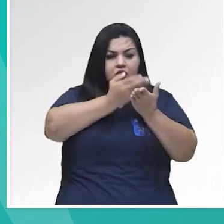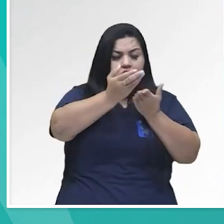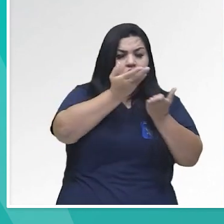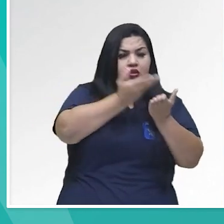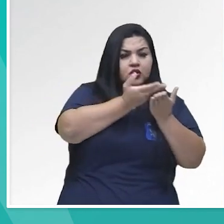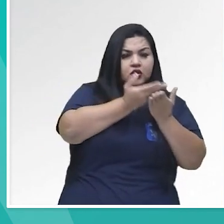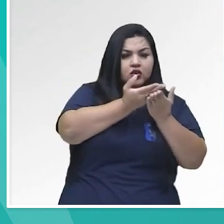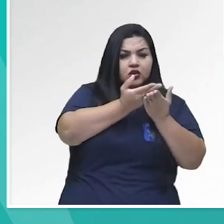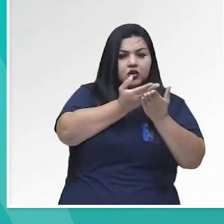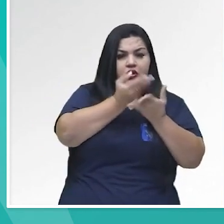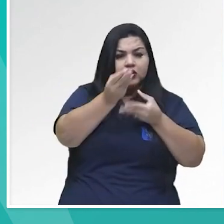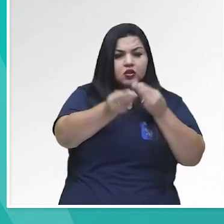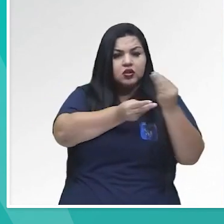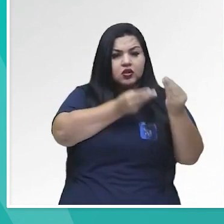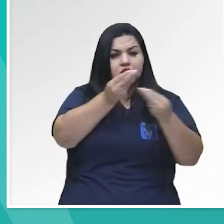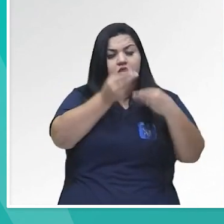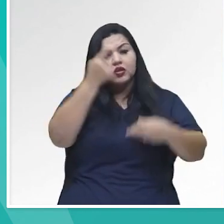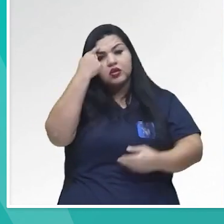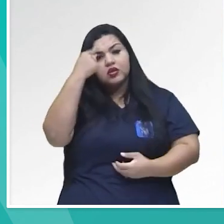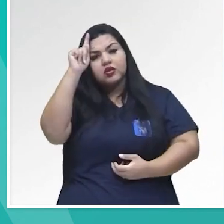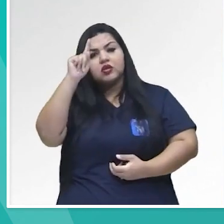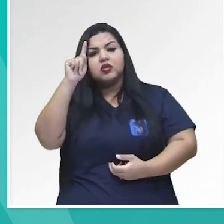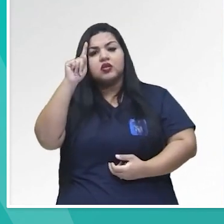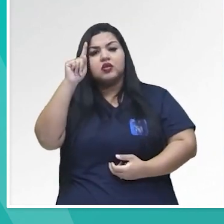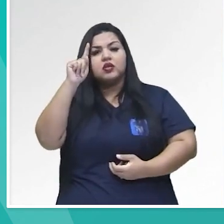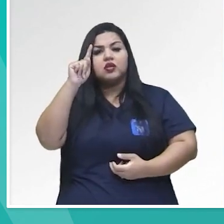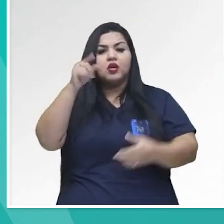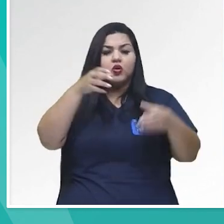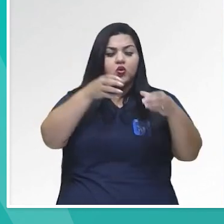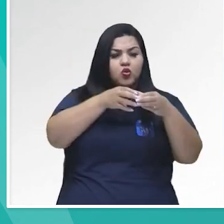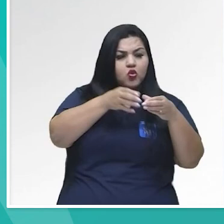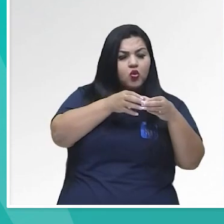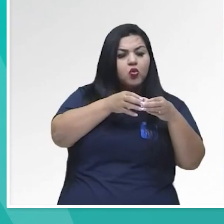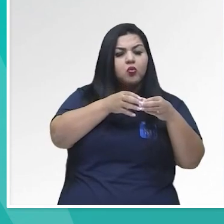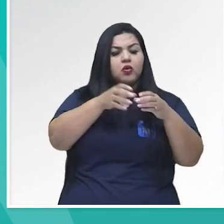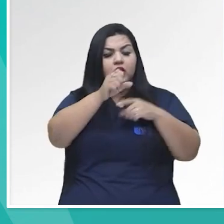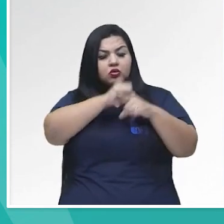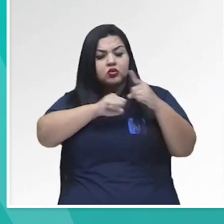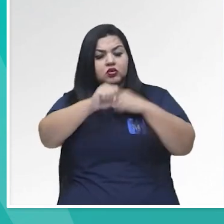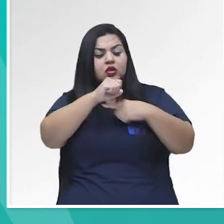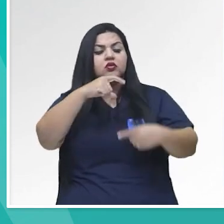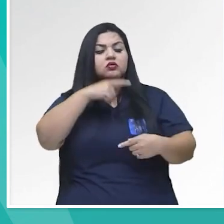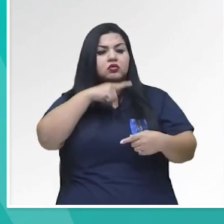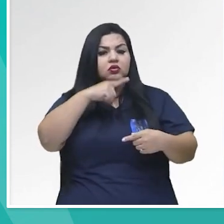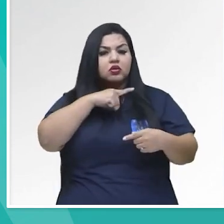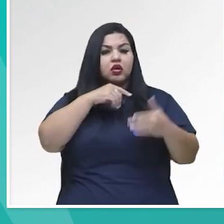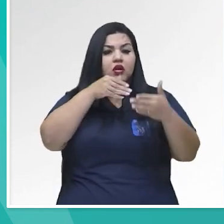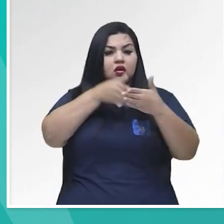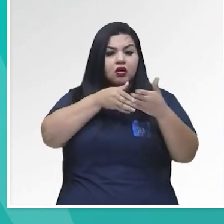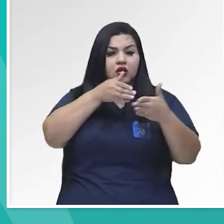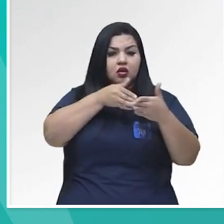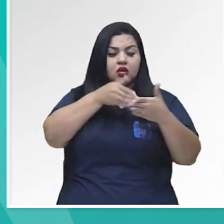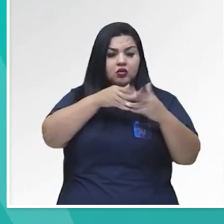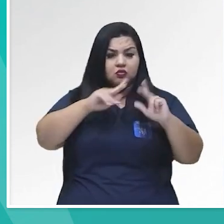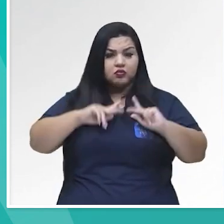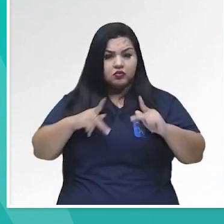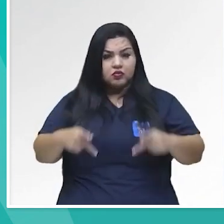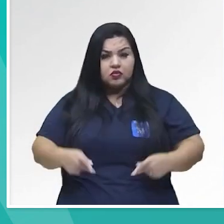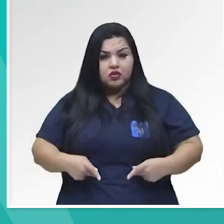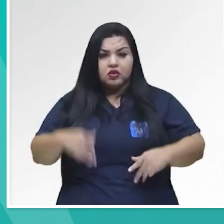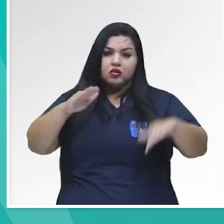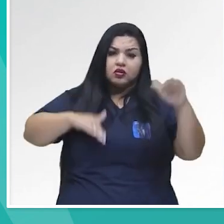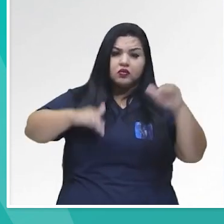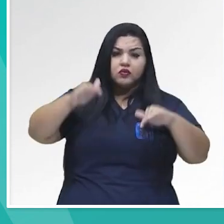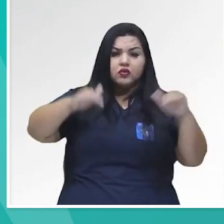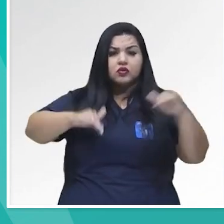aula como ideias que muitas das vezes um grupo, uma sociedade tem acerca de algo que limita o ser humano. E que muitas das